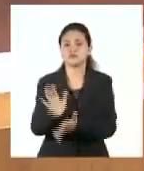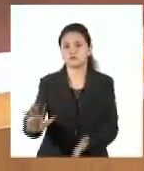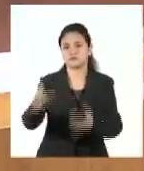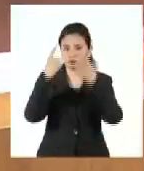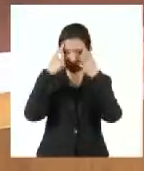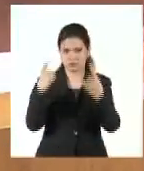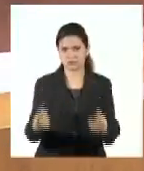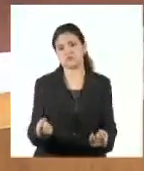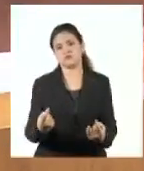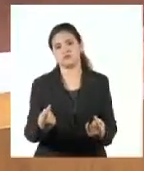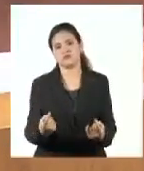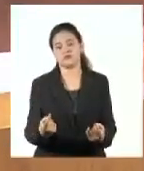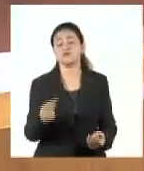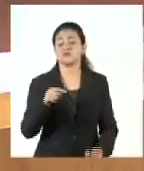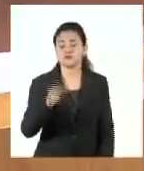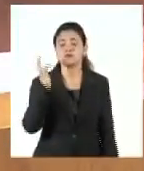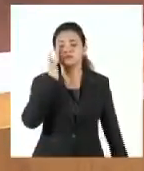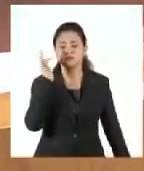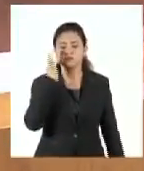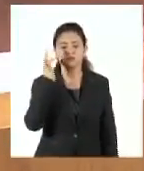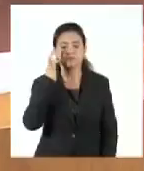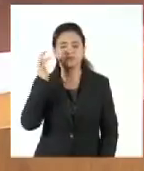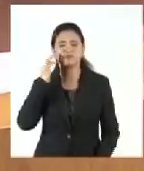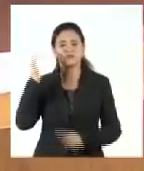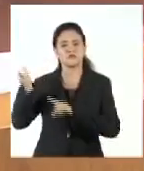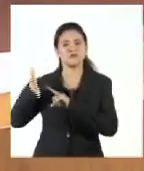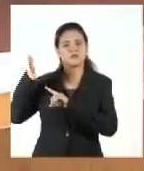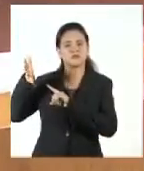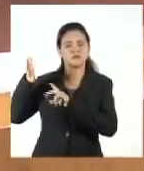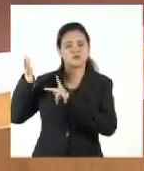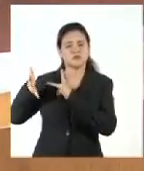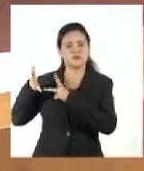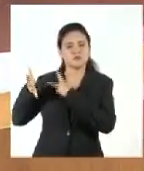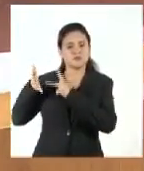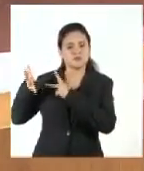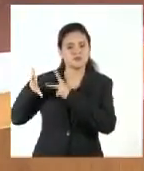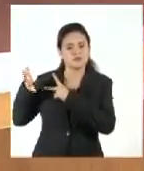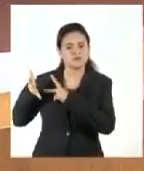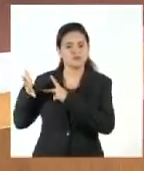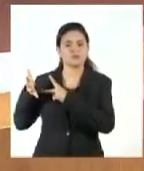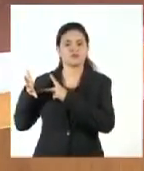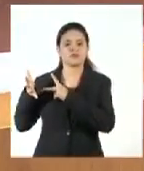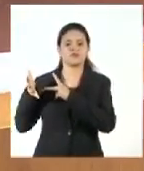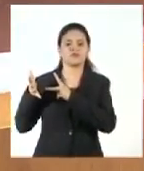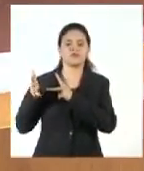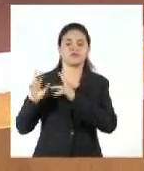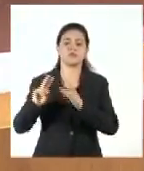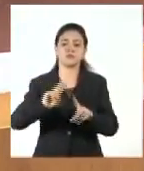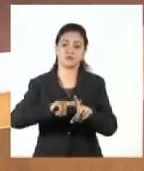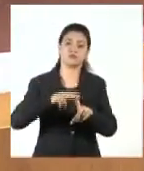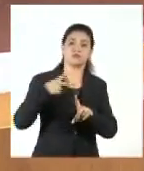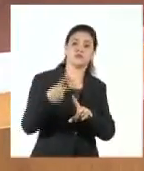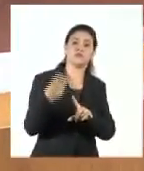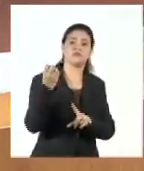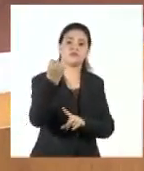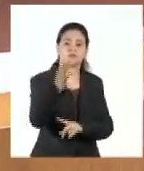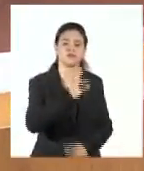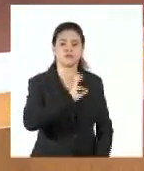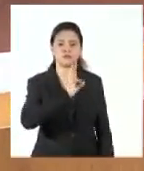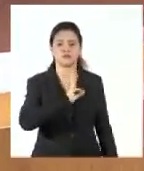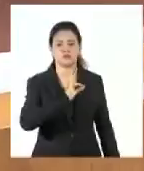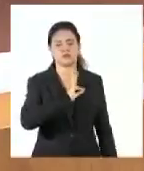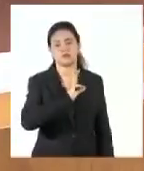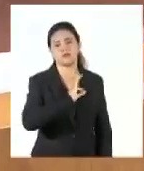Foi ele quem prometeu dobrar o efetivo de policiais militares aqui nesta tribuna da